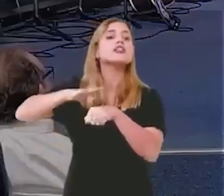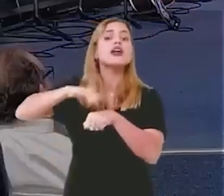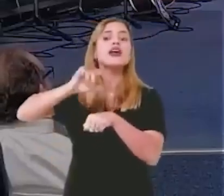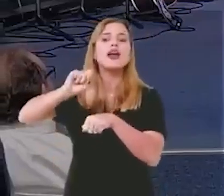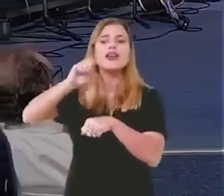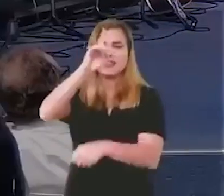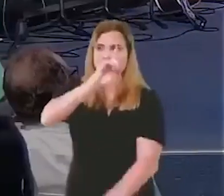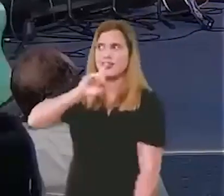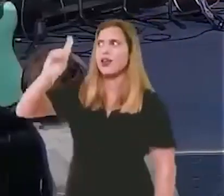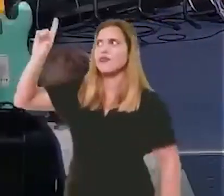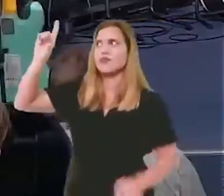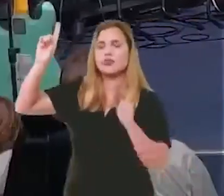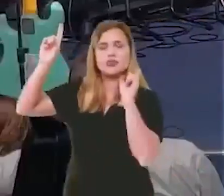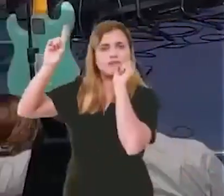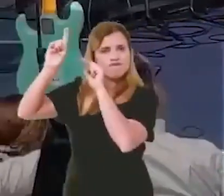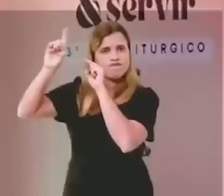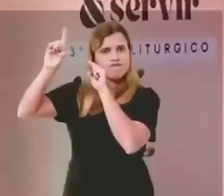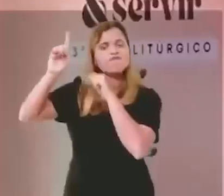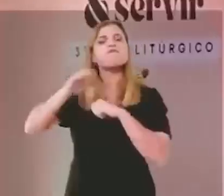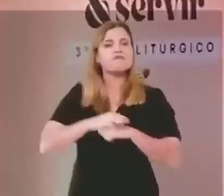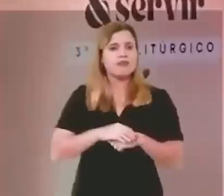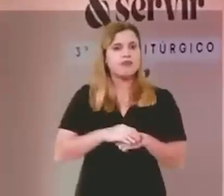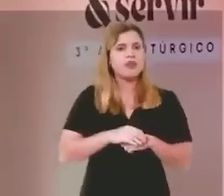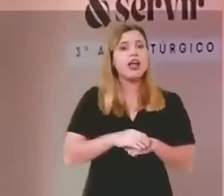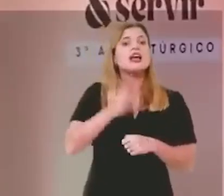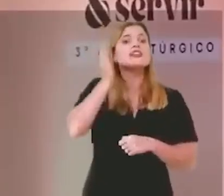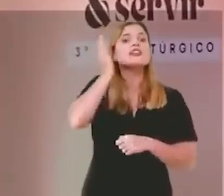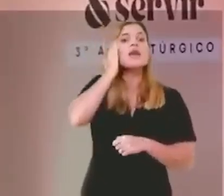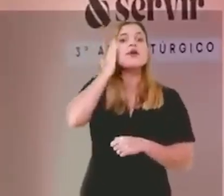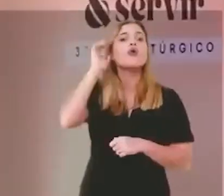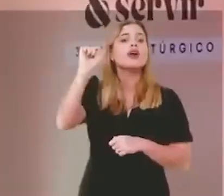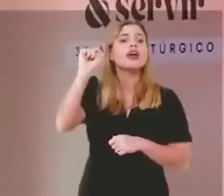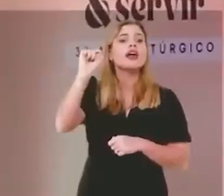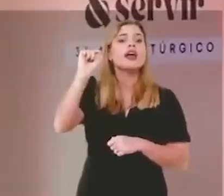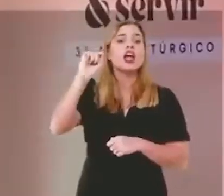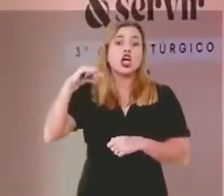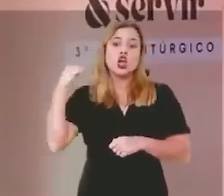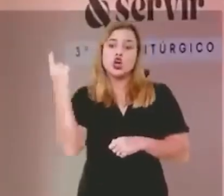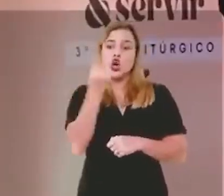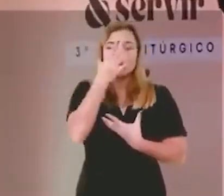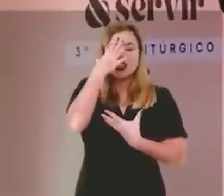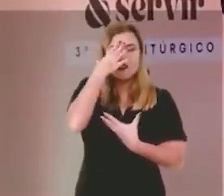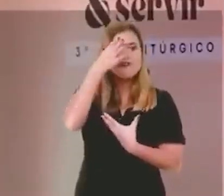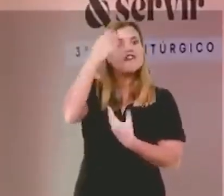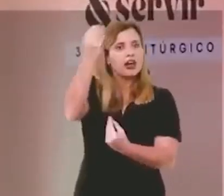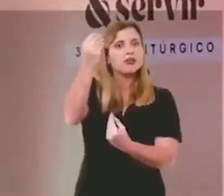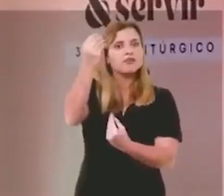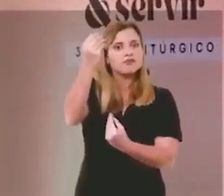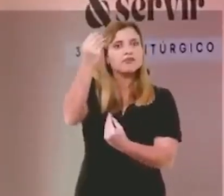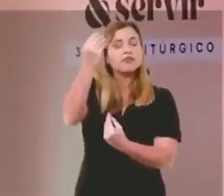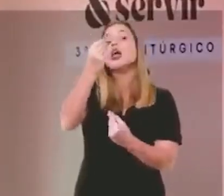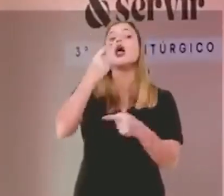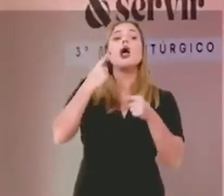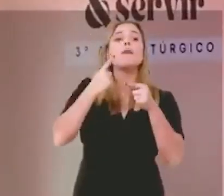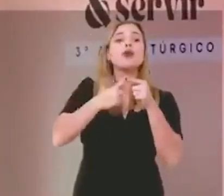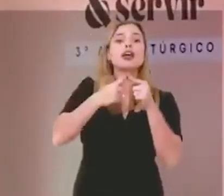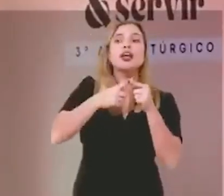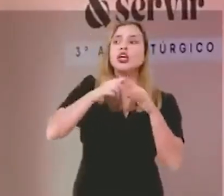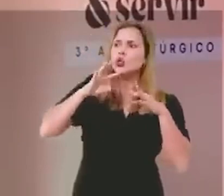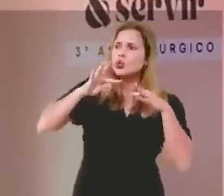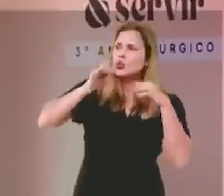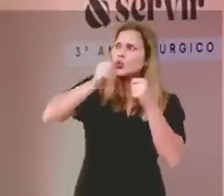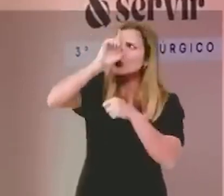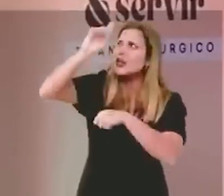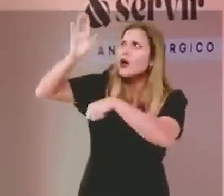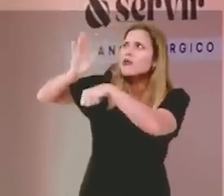Criacionismo é artigo de ciência. Todas as coisas foram feitas por